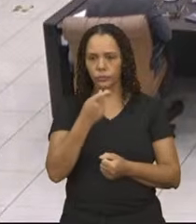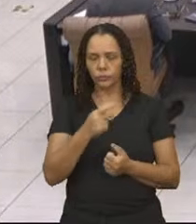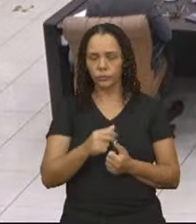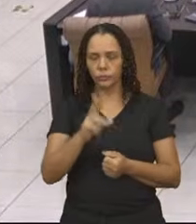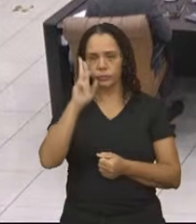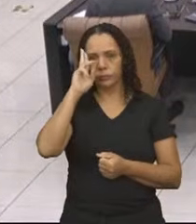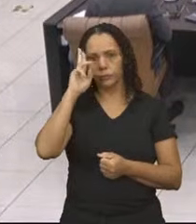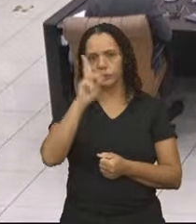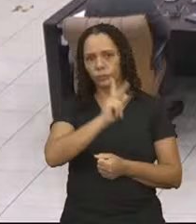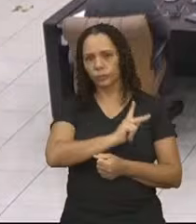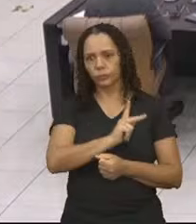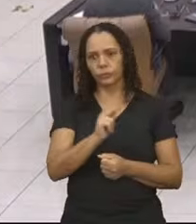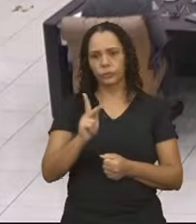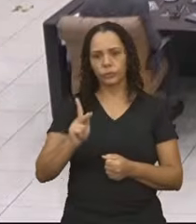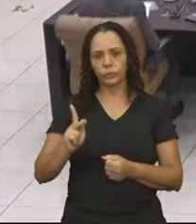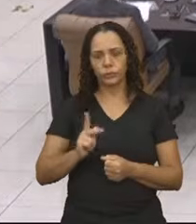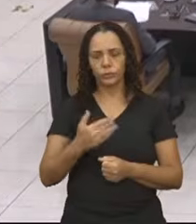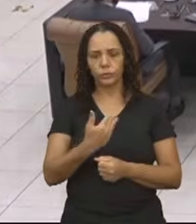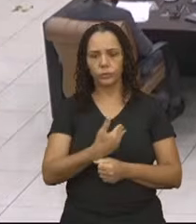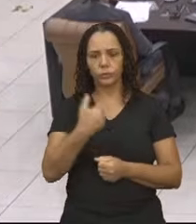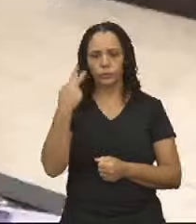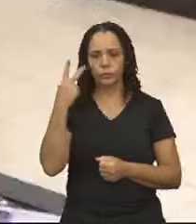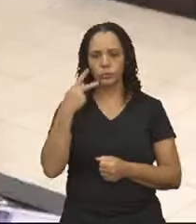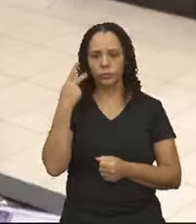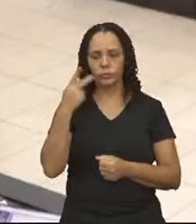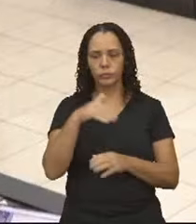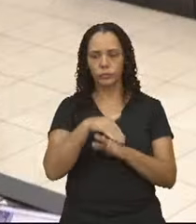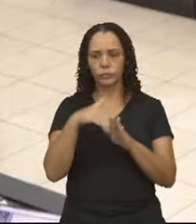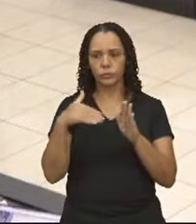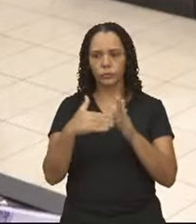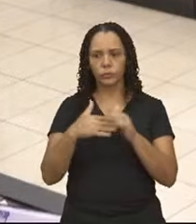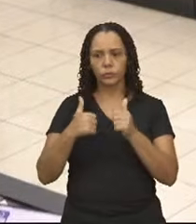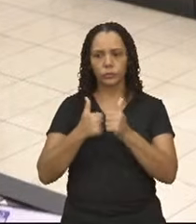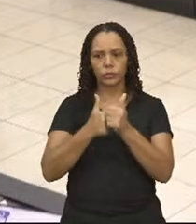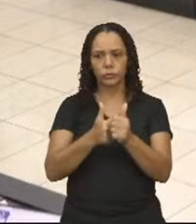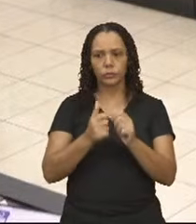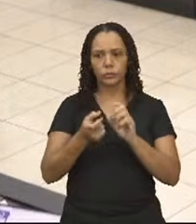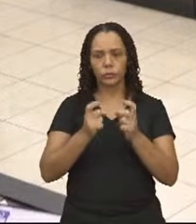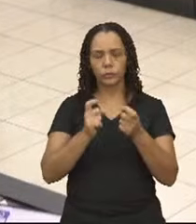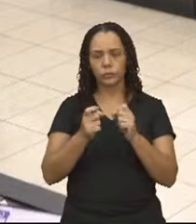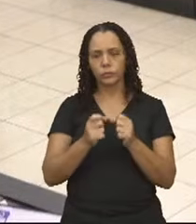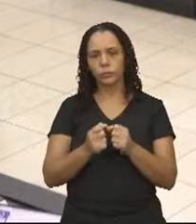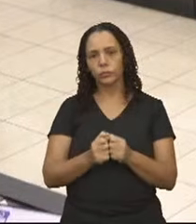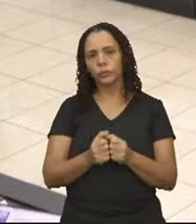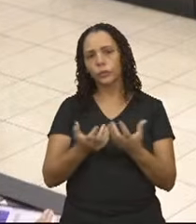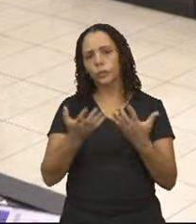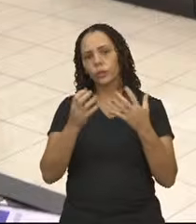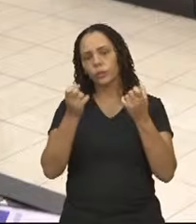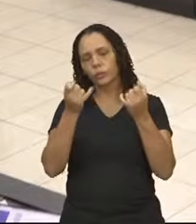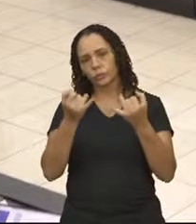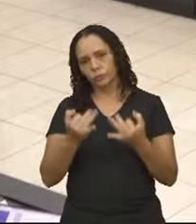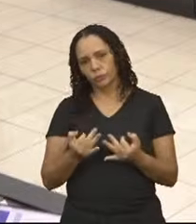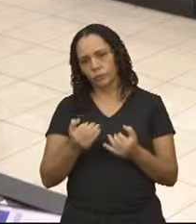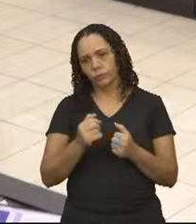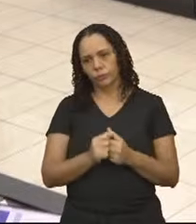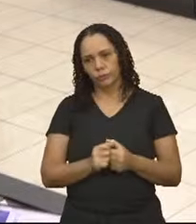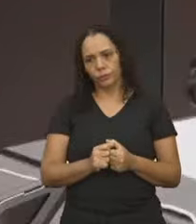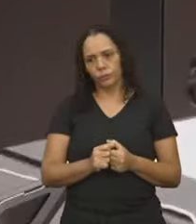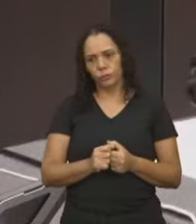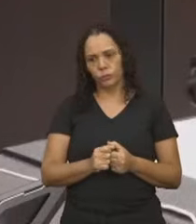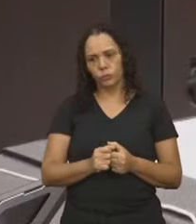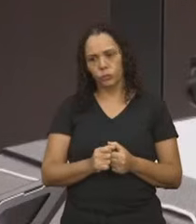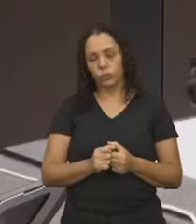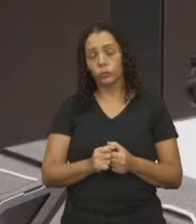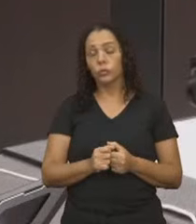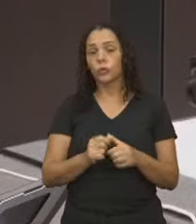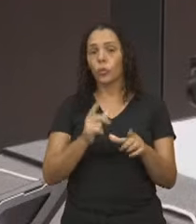Senhor presidente, nobres colegas vereadores, todos que nos acompanham, só queria justificar aqui, senhor presidente, nós tivemos alguns encontros